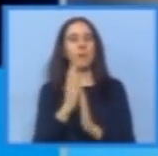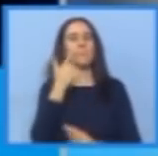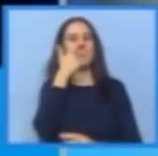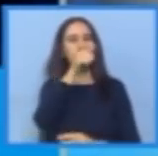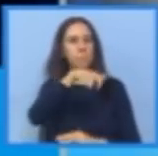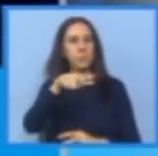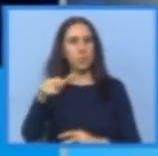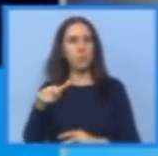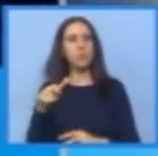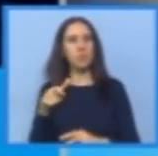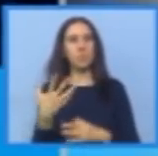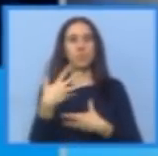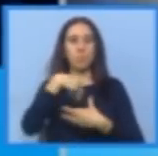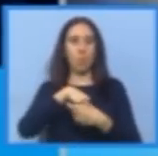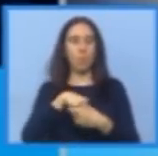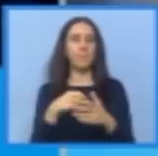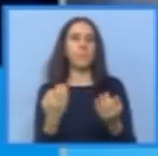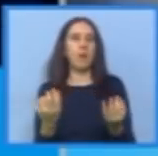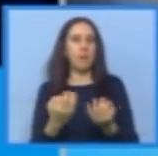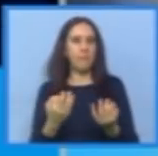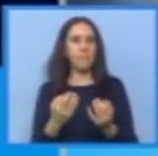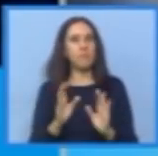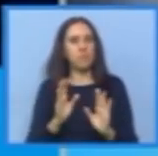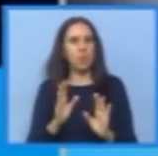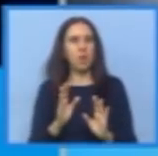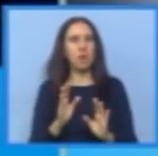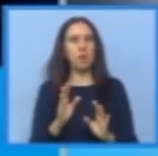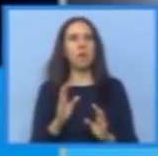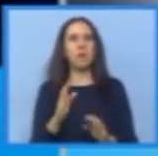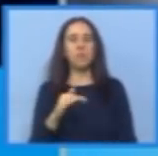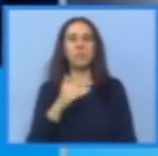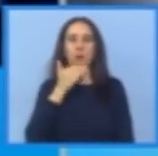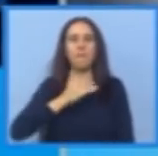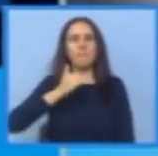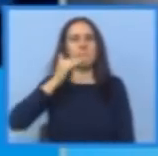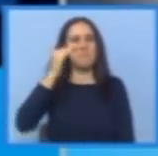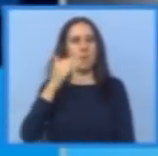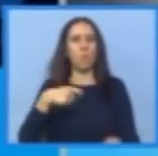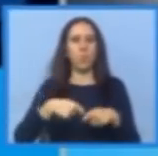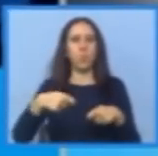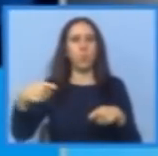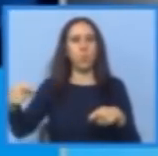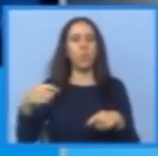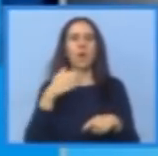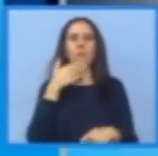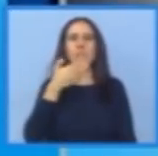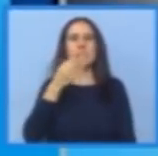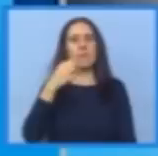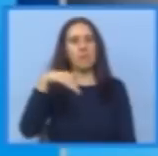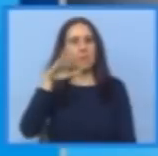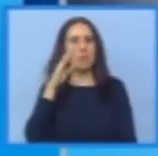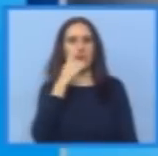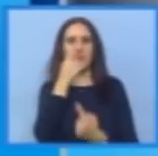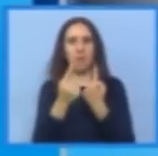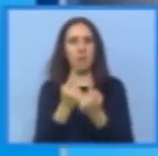aderiram, mesmo apesar da sua longevidade, para cima já de 70 anos